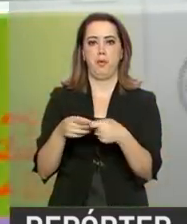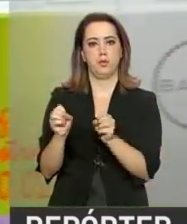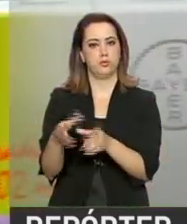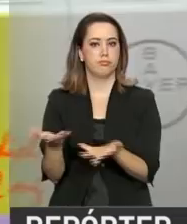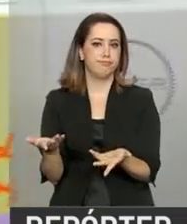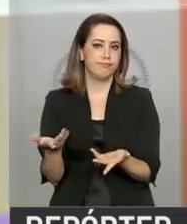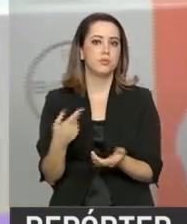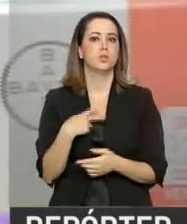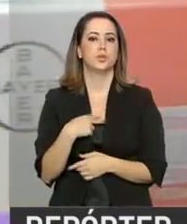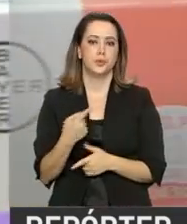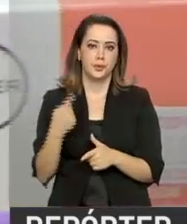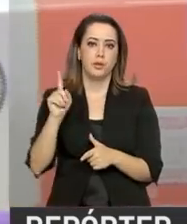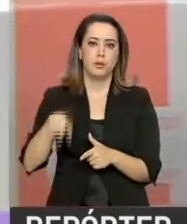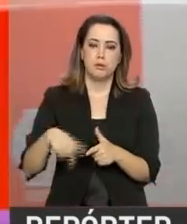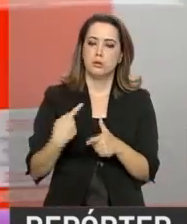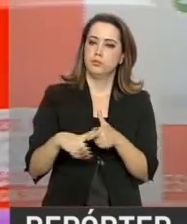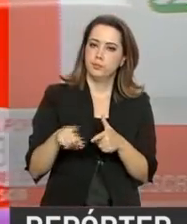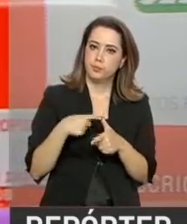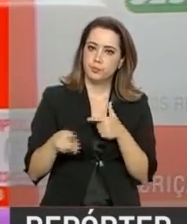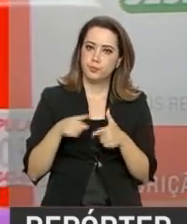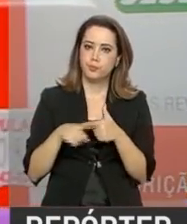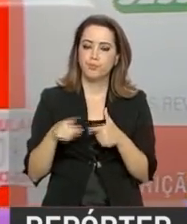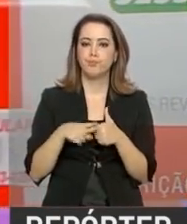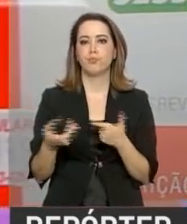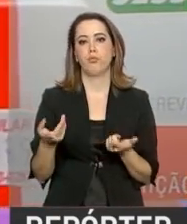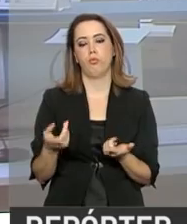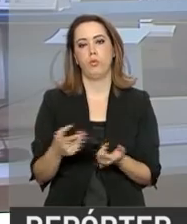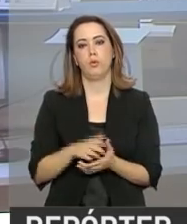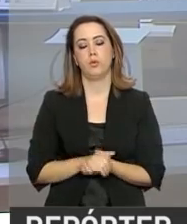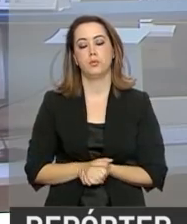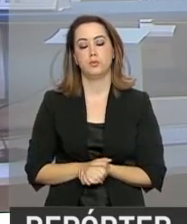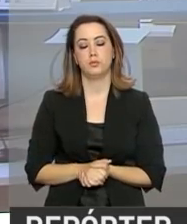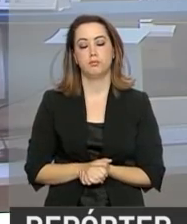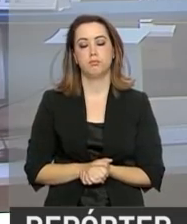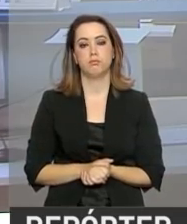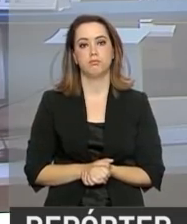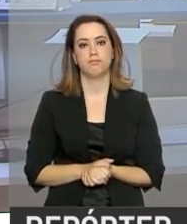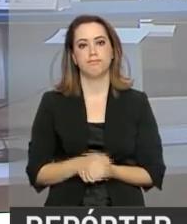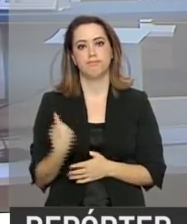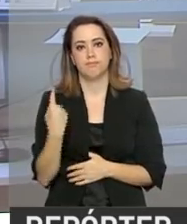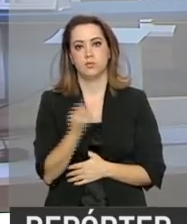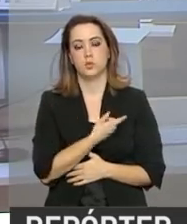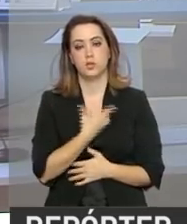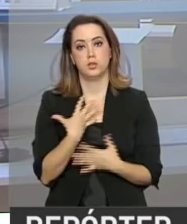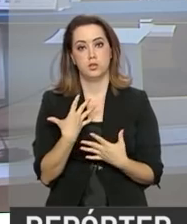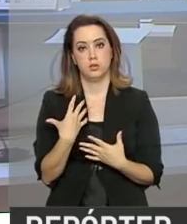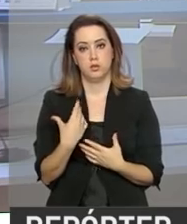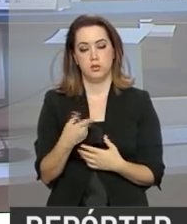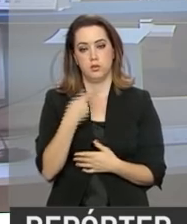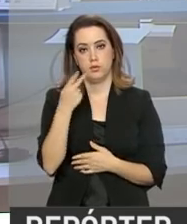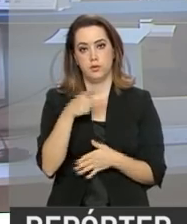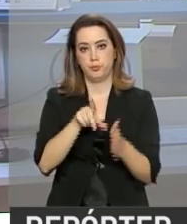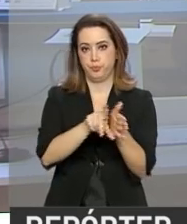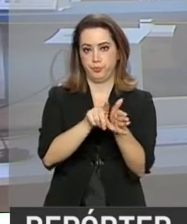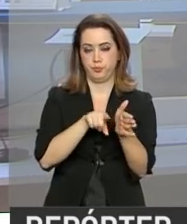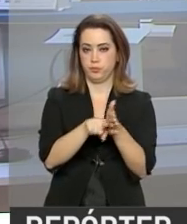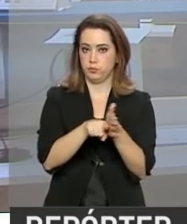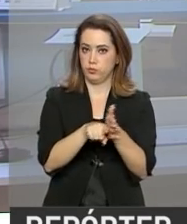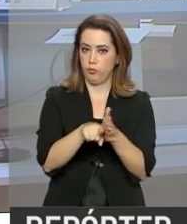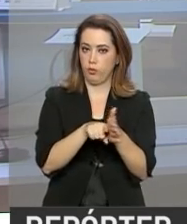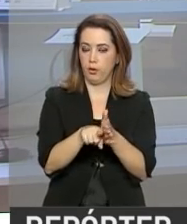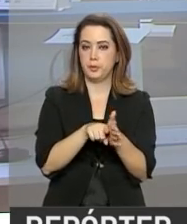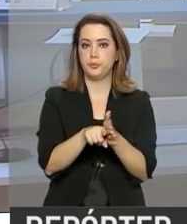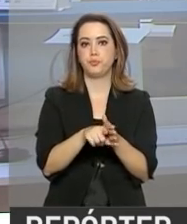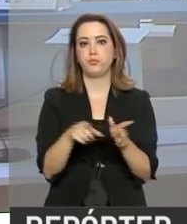automedicação é um risco porque você faz as cegas e vamos falar agora da operação lava-jato que prendeu hoje o empresário